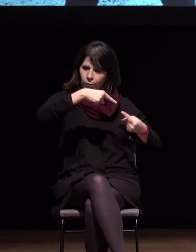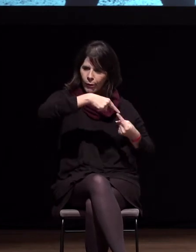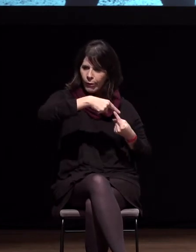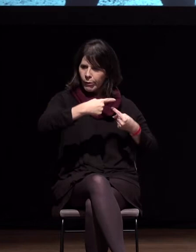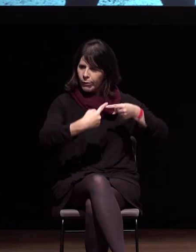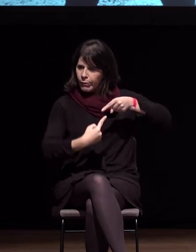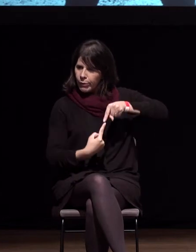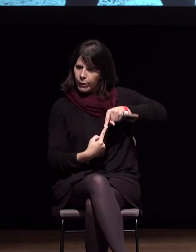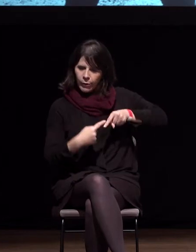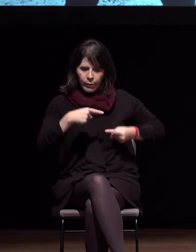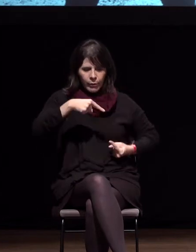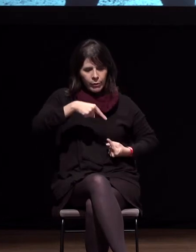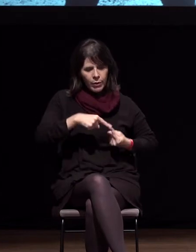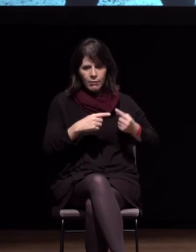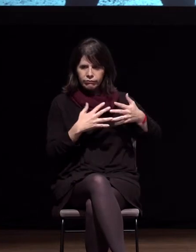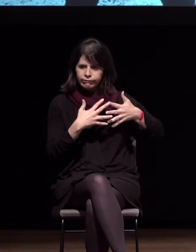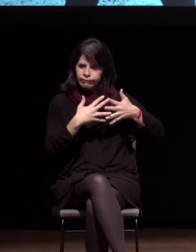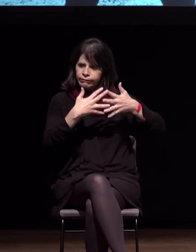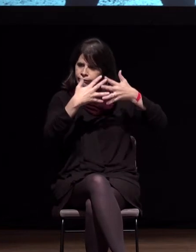as